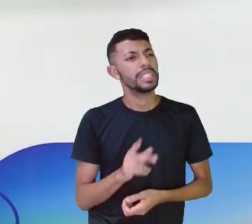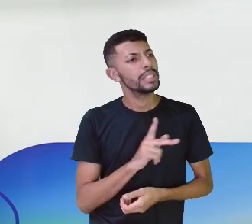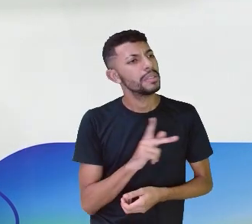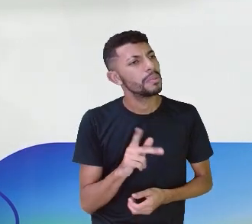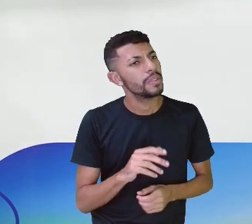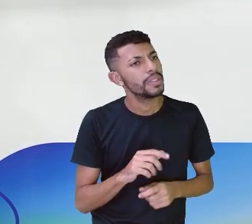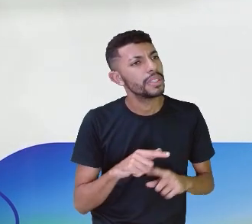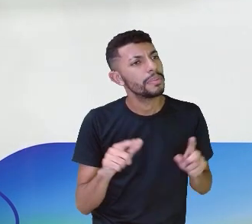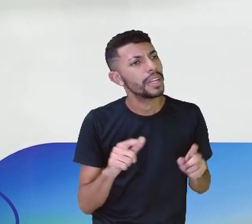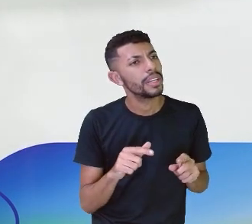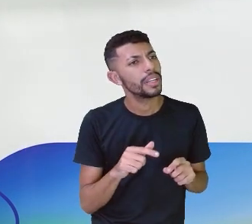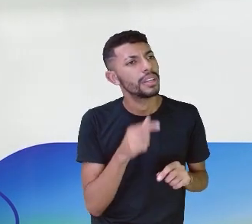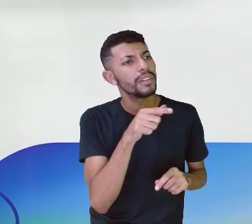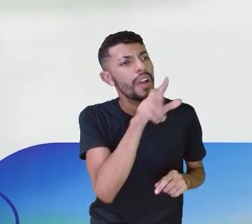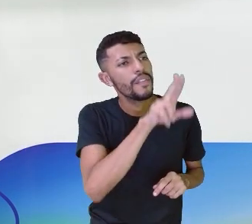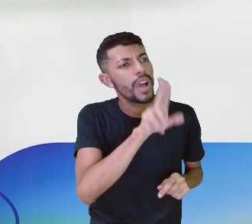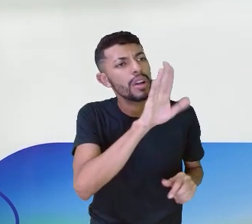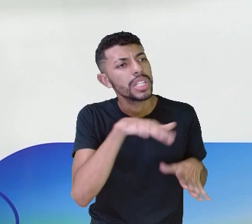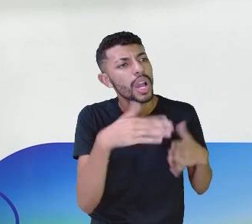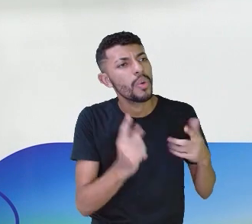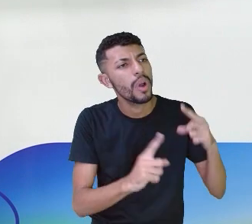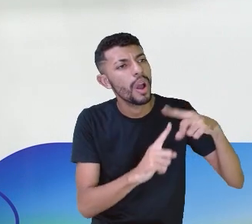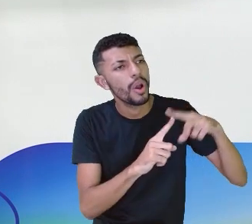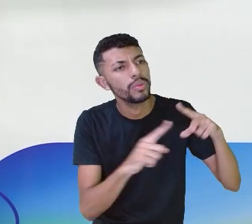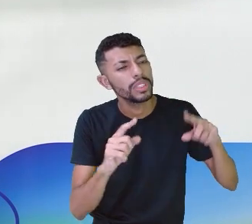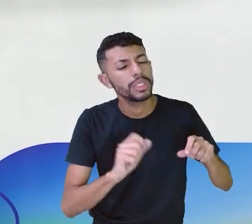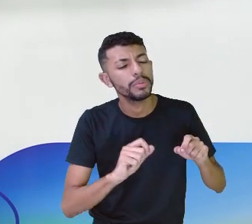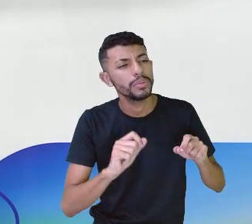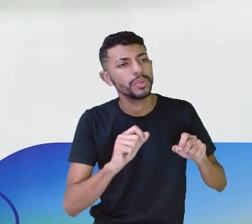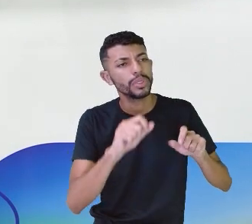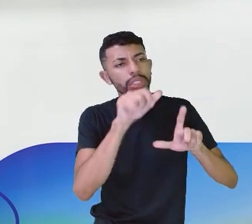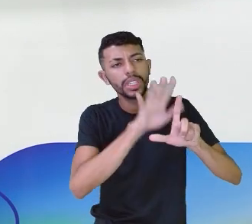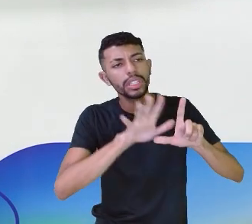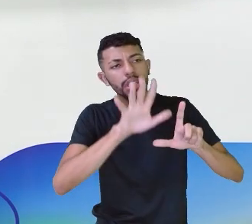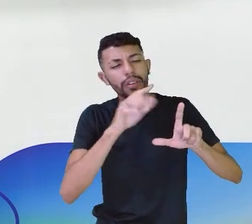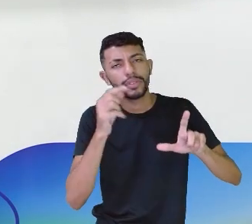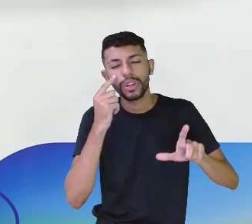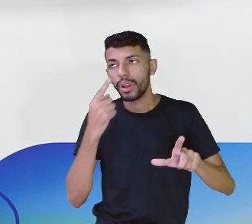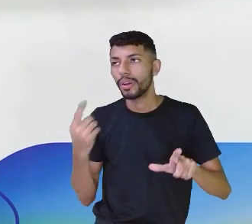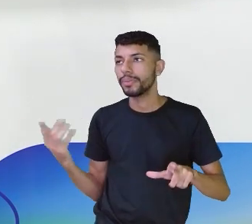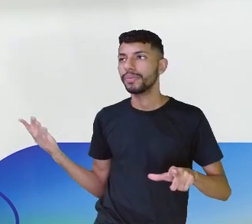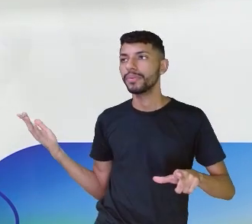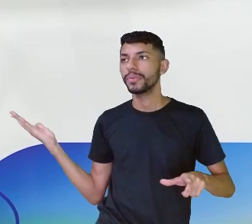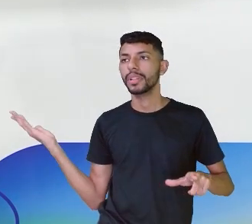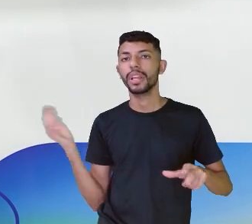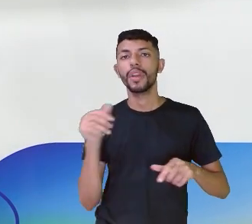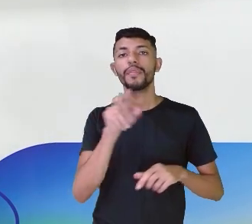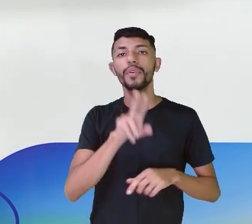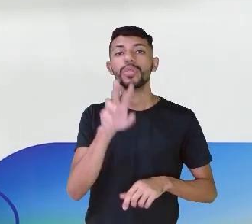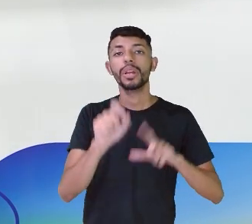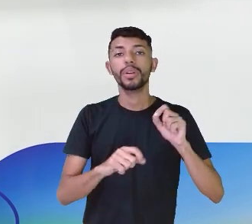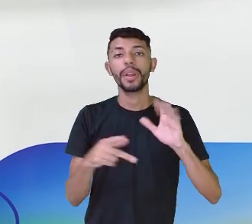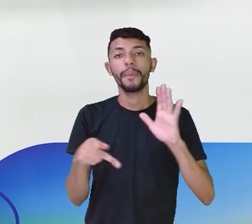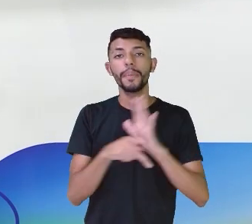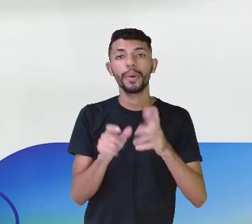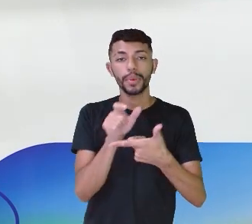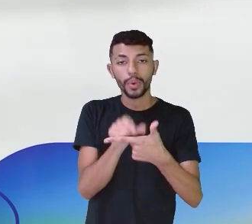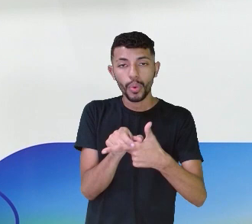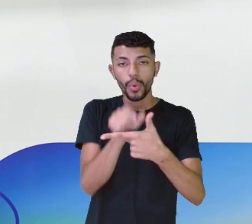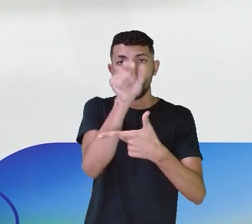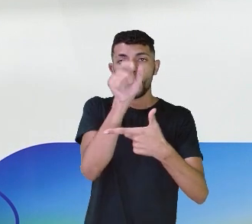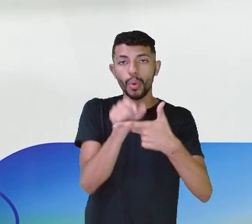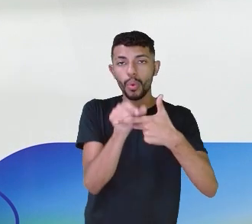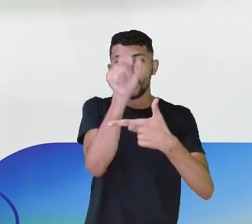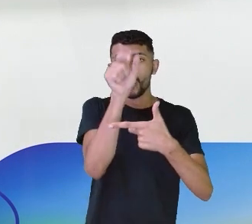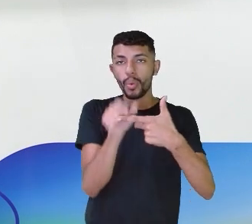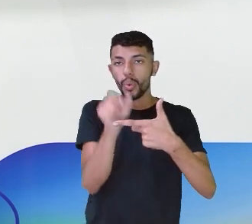a senhora vai usar que tipo de gráfico aí? Aqui eu vou utilizar um gráfico de barra. E a